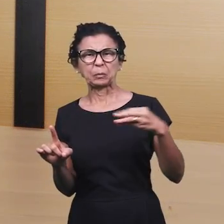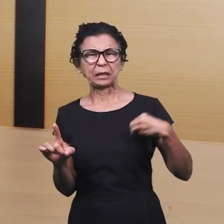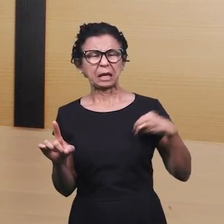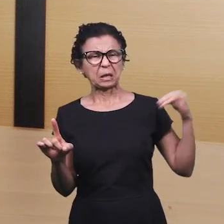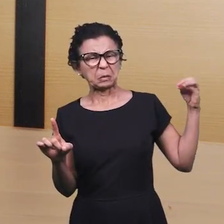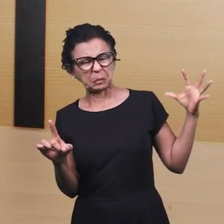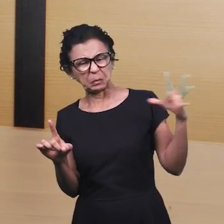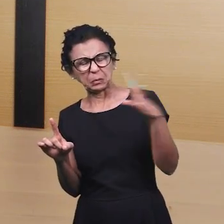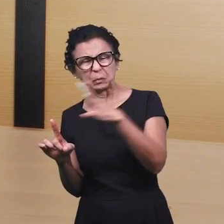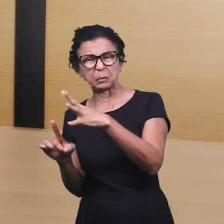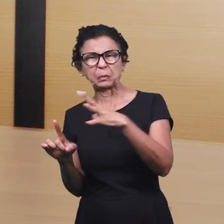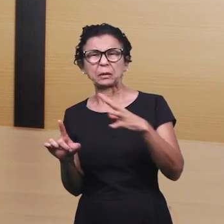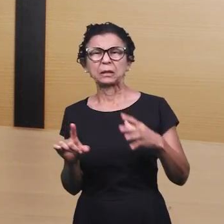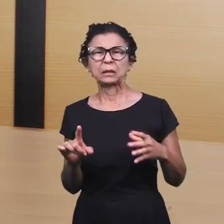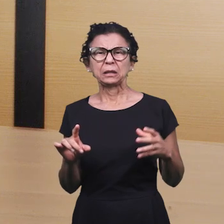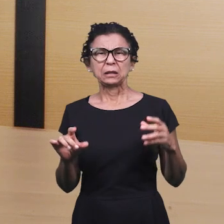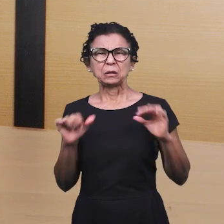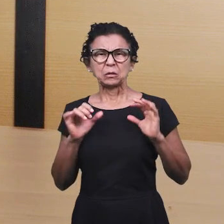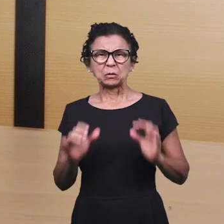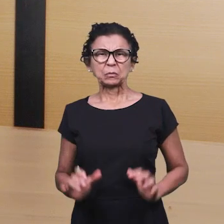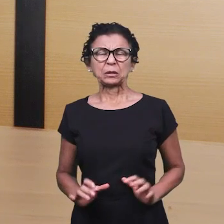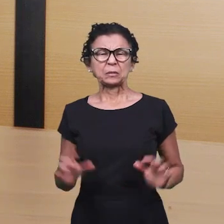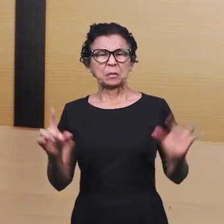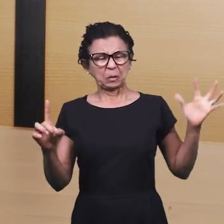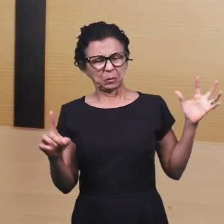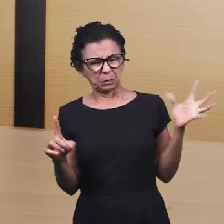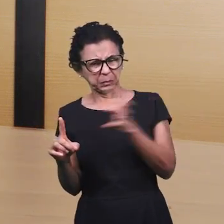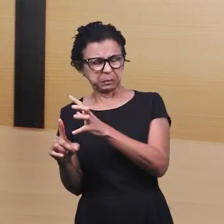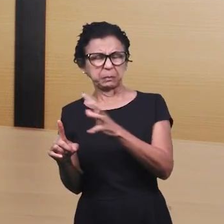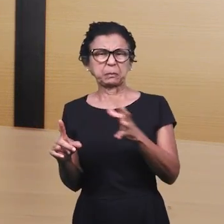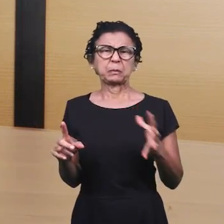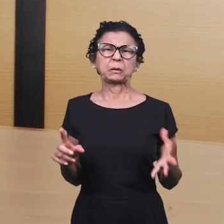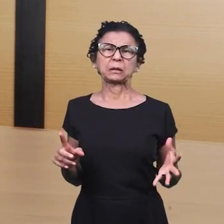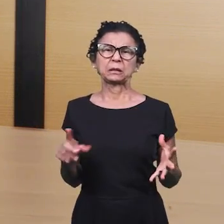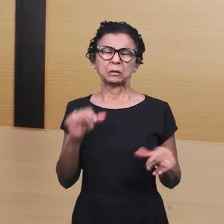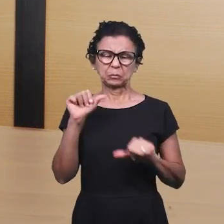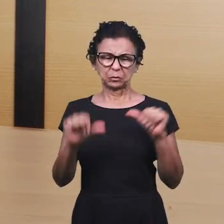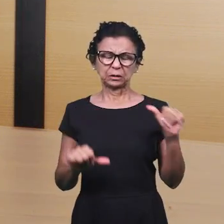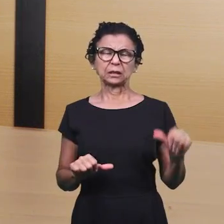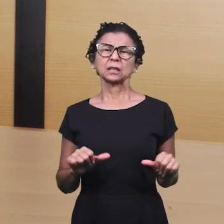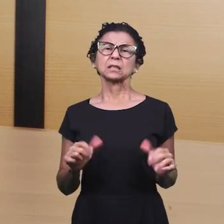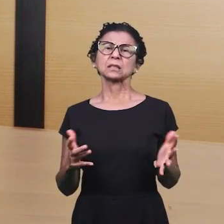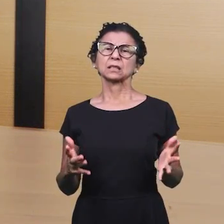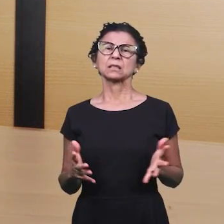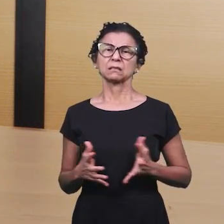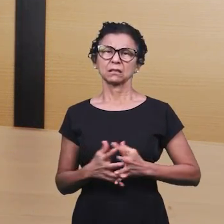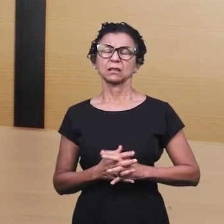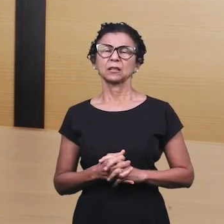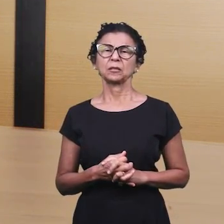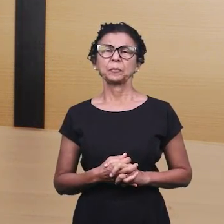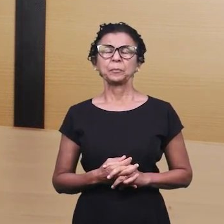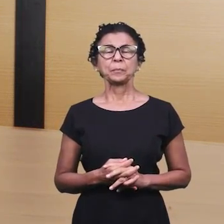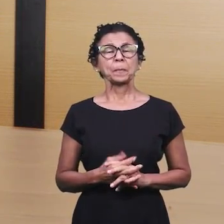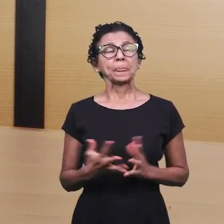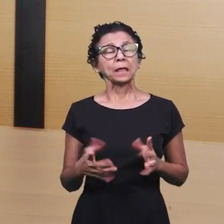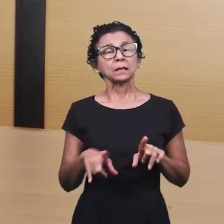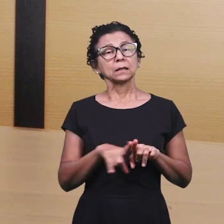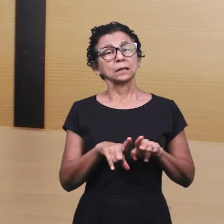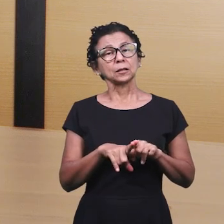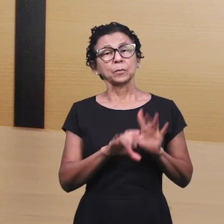bem da família, para o bem do homem. E esses conceitos, como o pastor Luiz Eugênio colocou, esses novos conceitos baseados